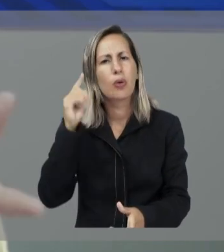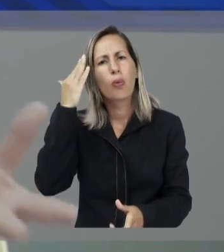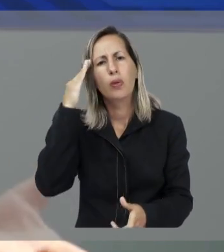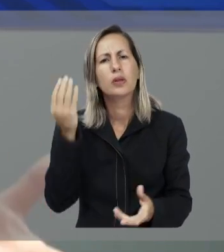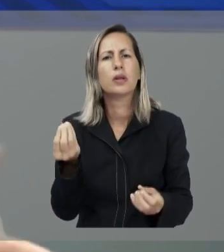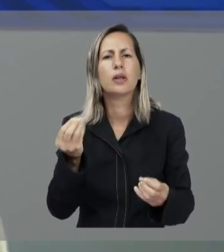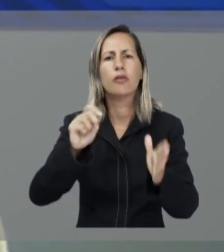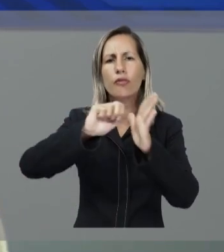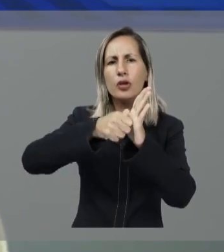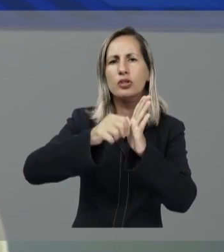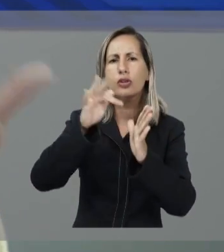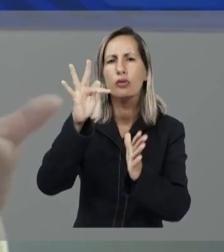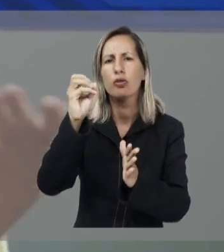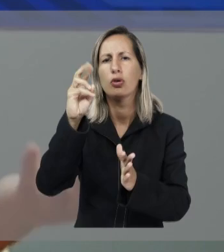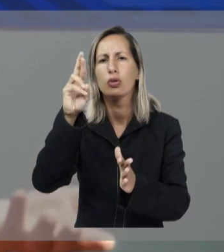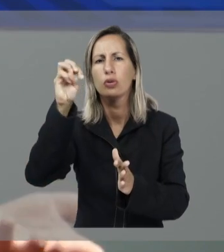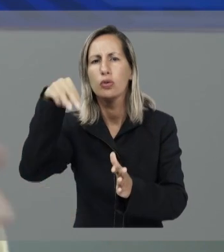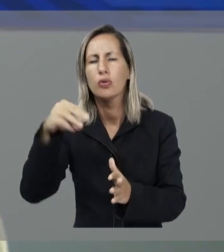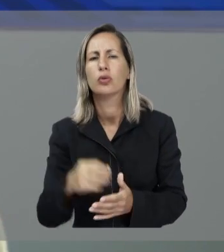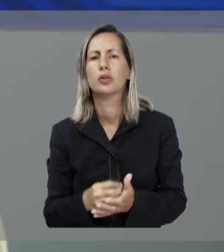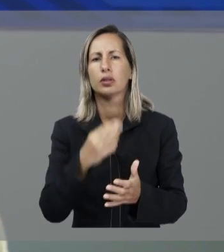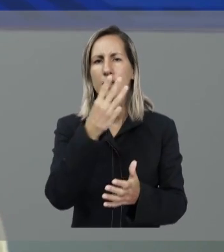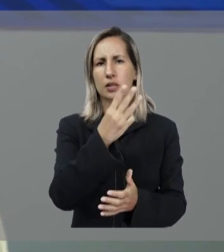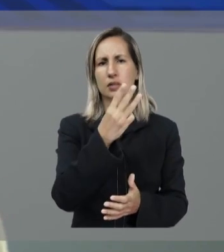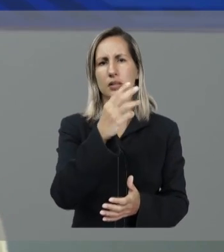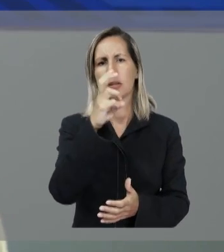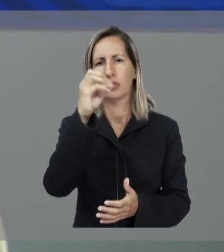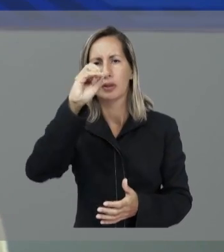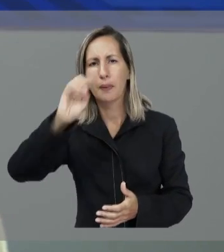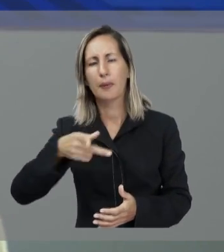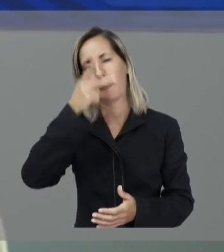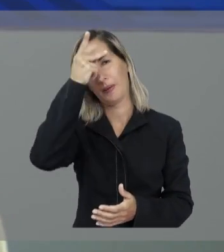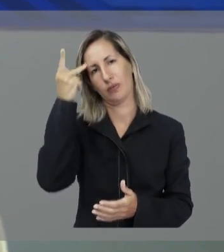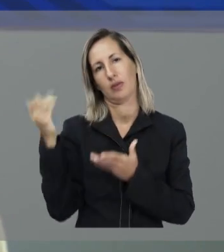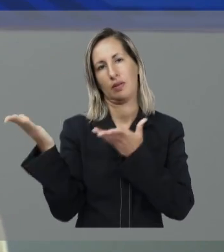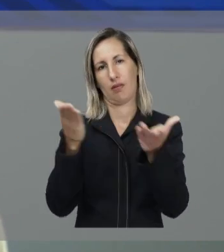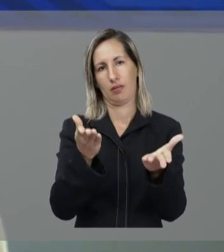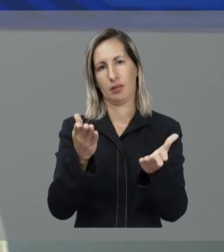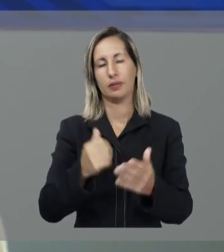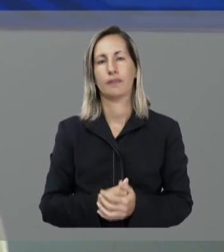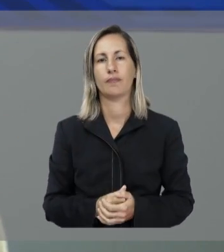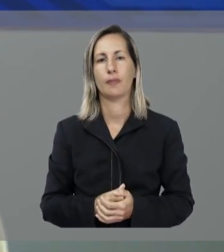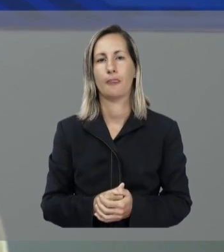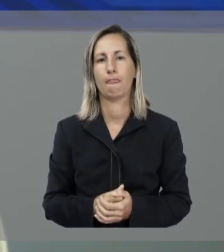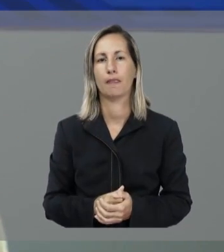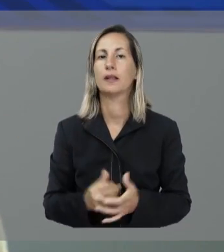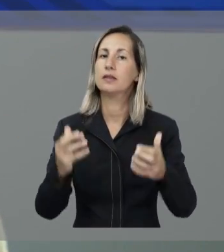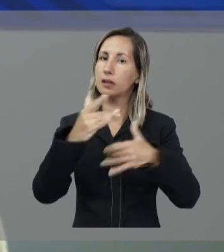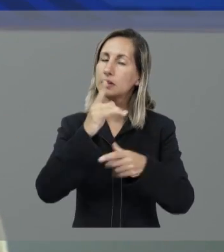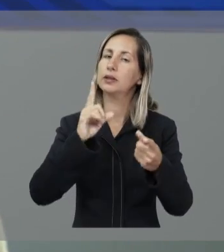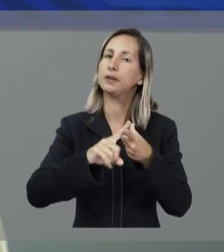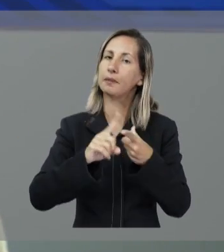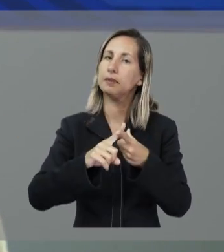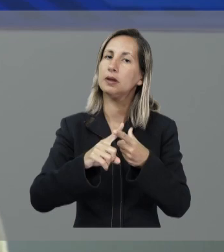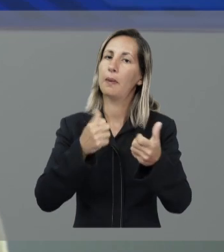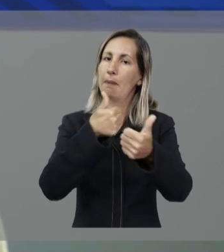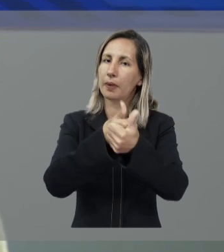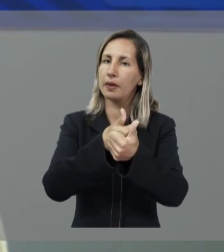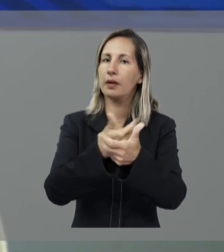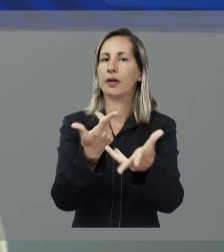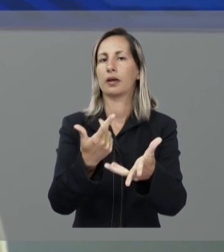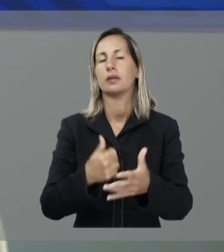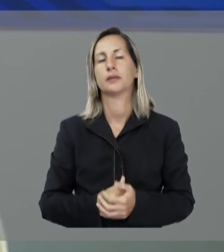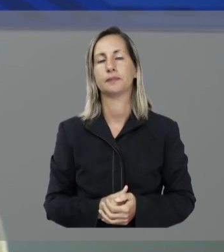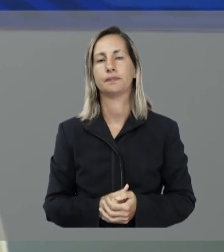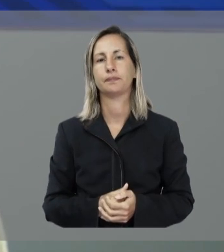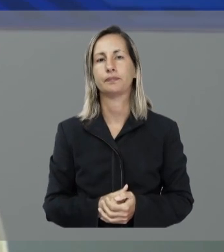se fecha um fórum que atende mais de 350 mil habitantes, fora as cidades que ficam ali limítrofes com a nossa